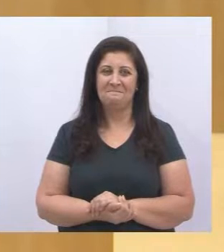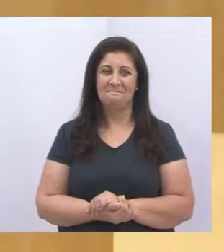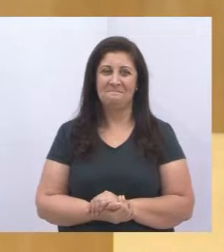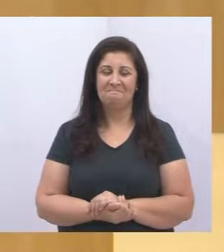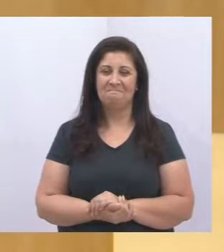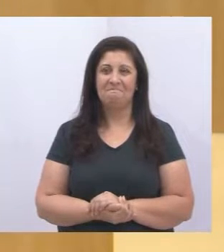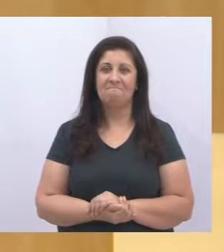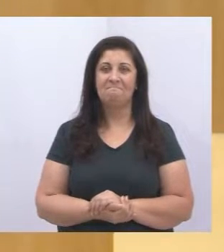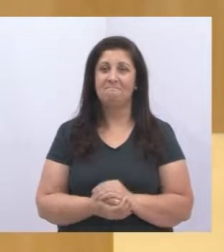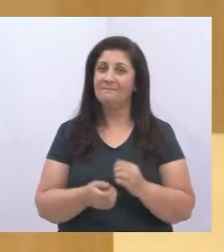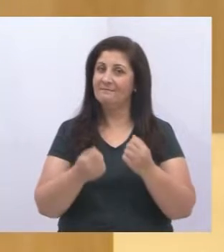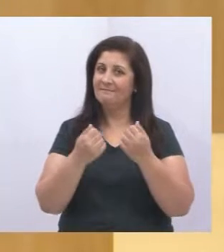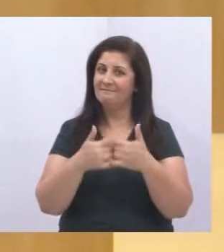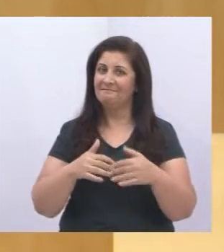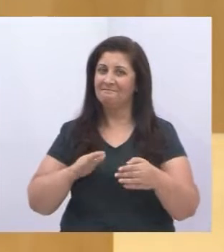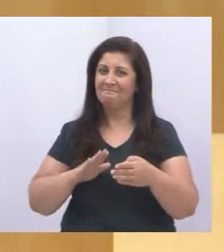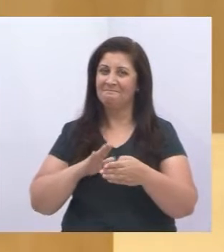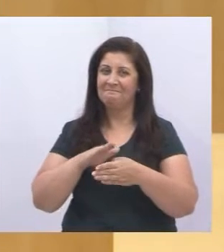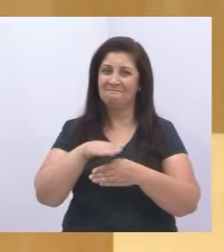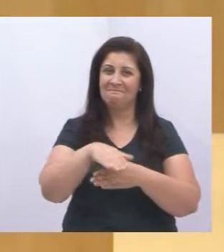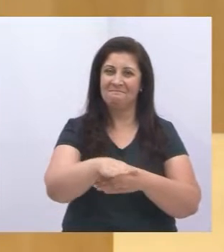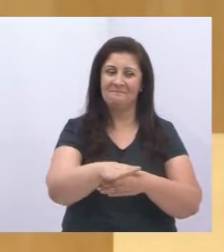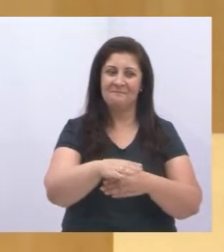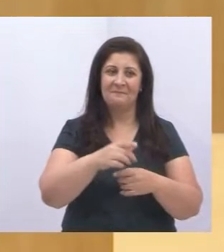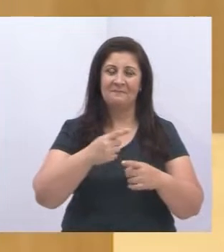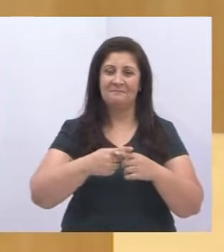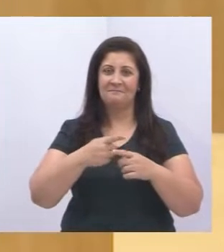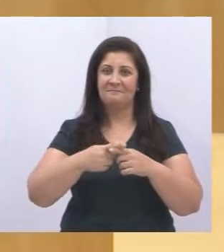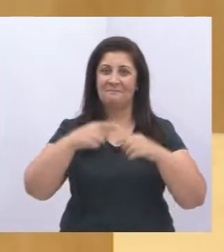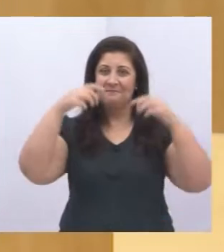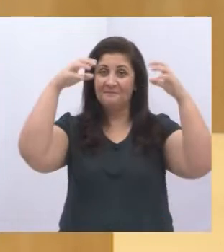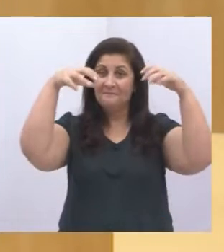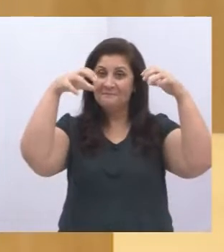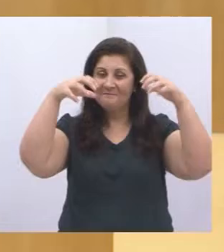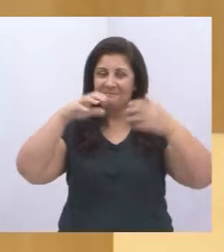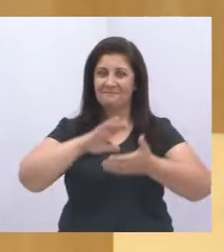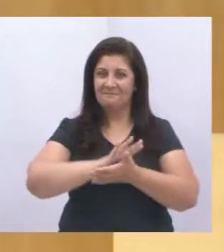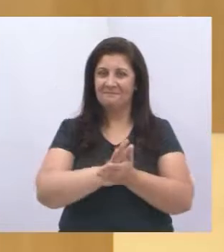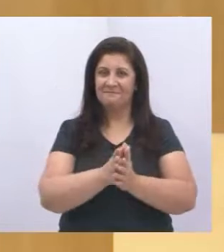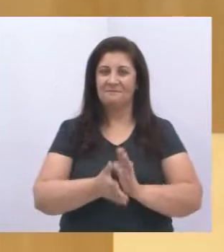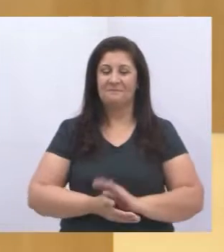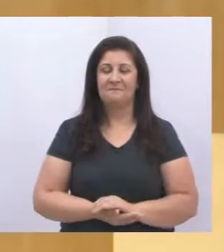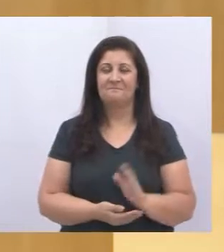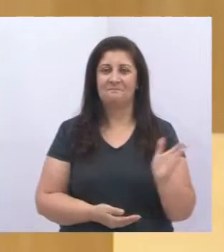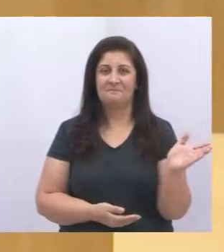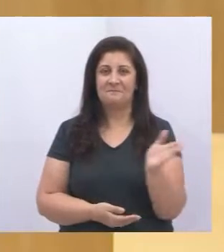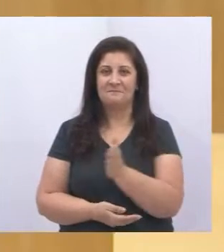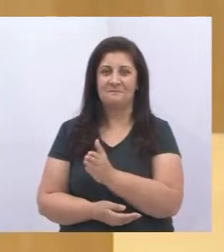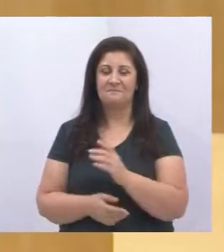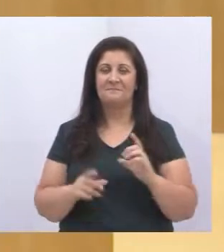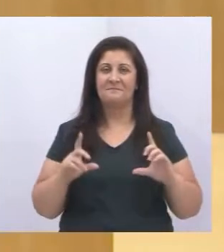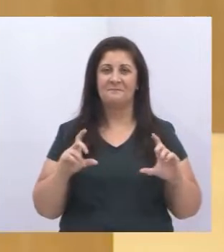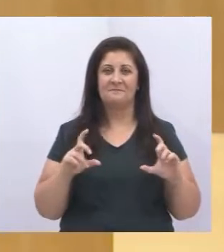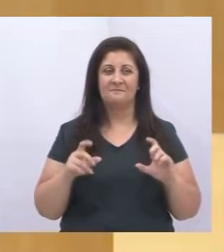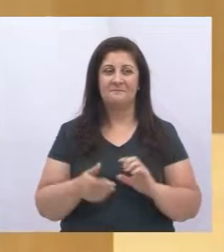Bom, essa ponte tem que ser construída, que a chuva que destruiu. Coloca a foto 1, fazendo